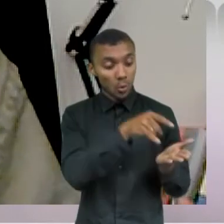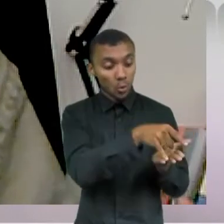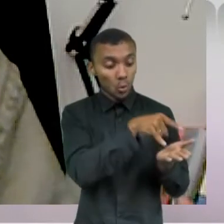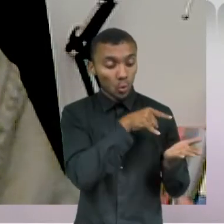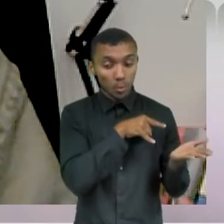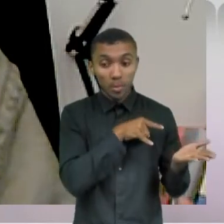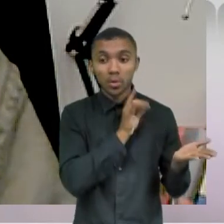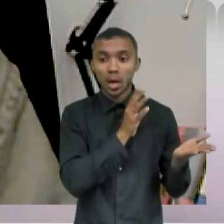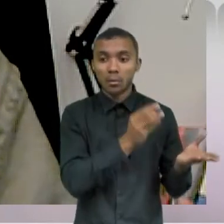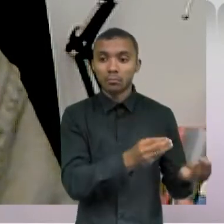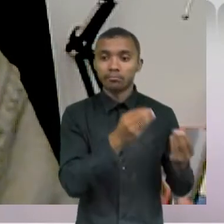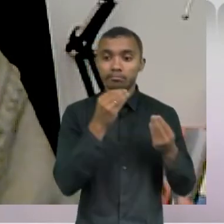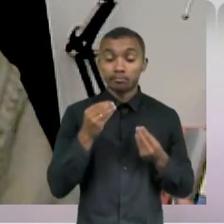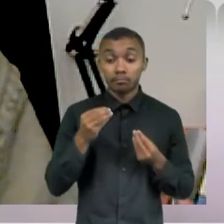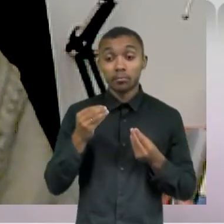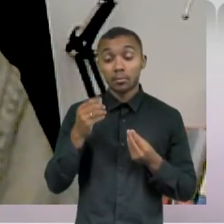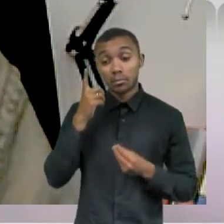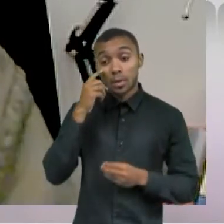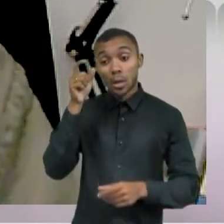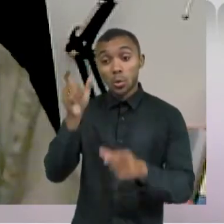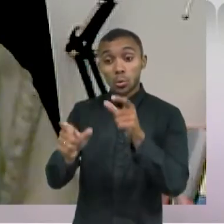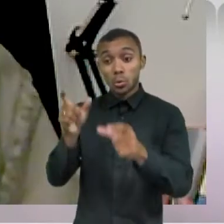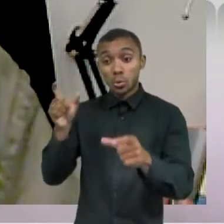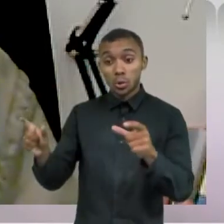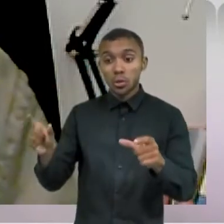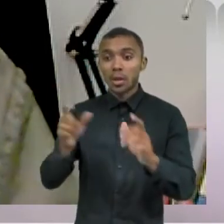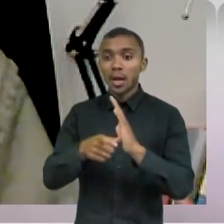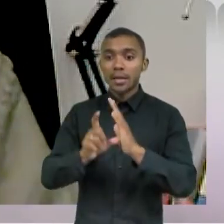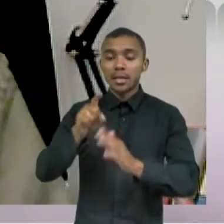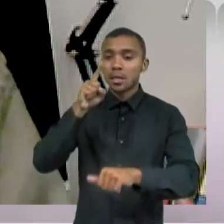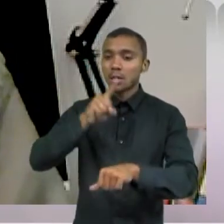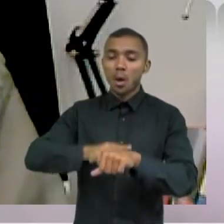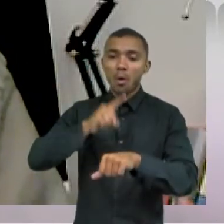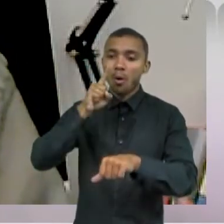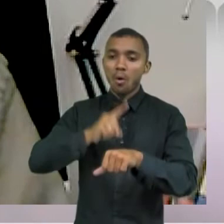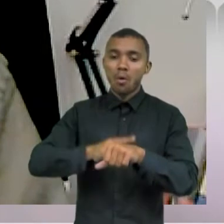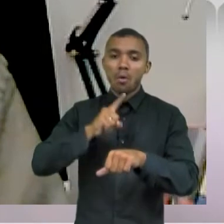documentos chegaram a mim por pessoas que estavam naquele momento